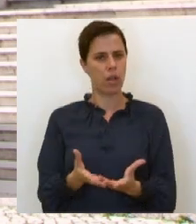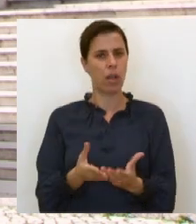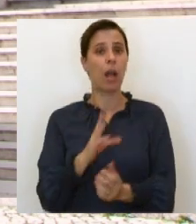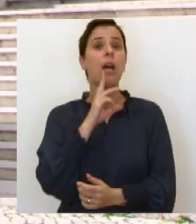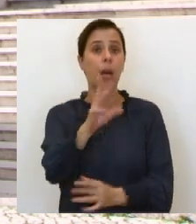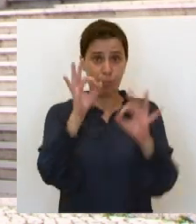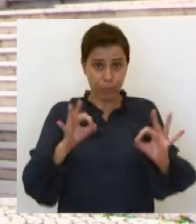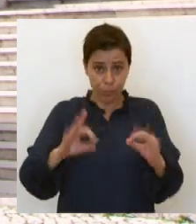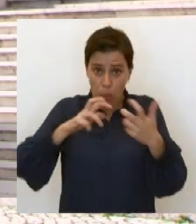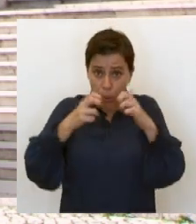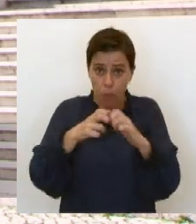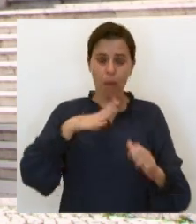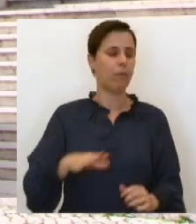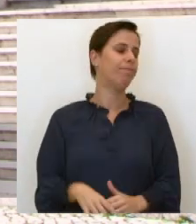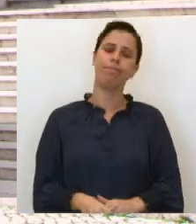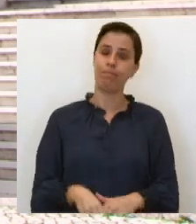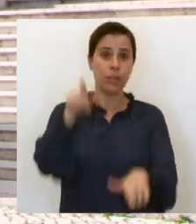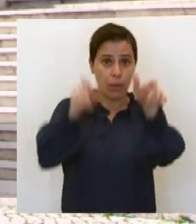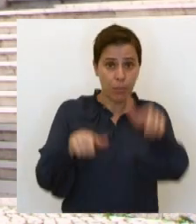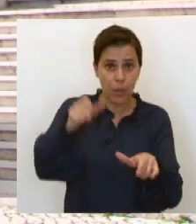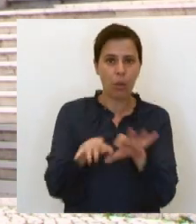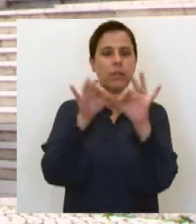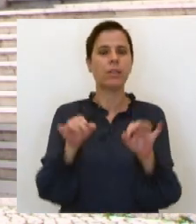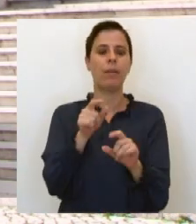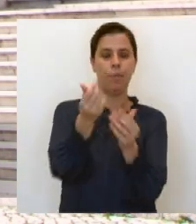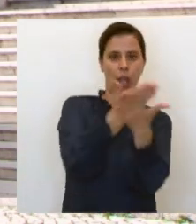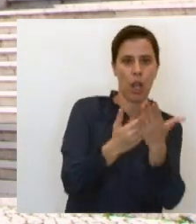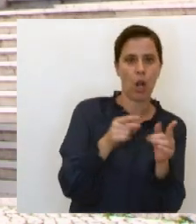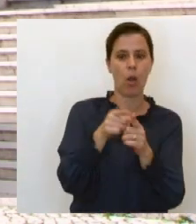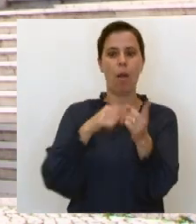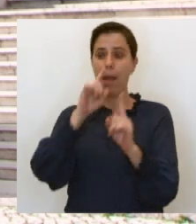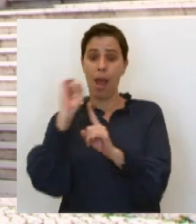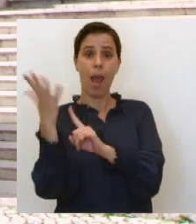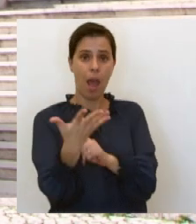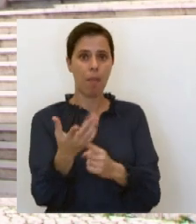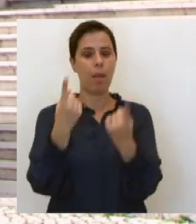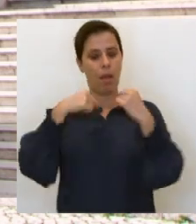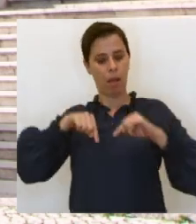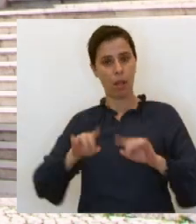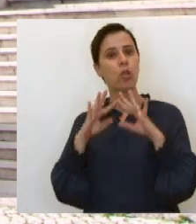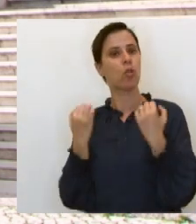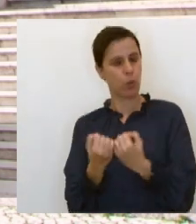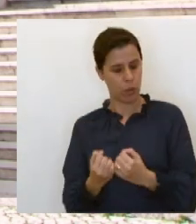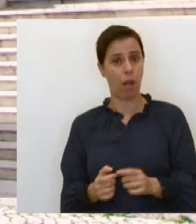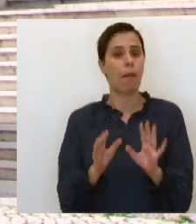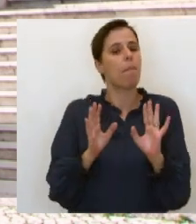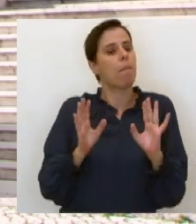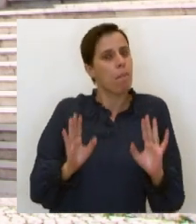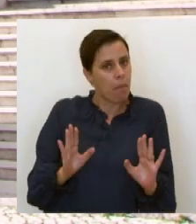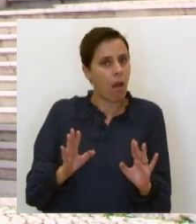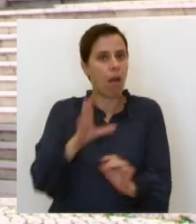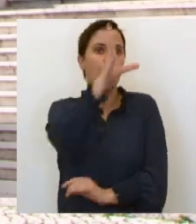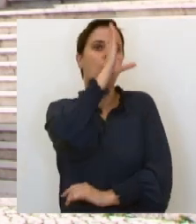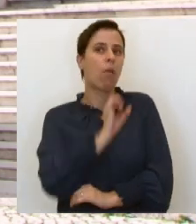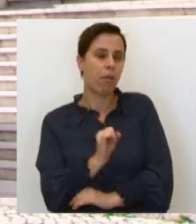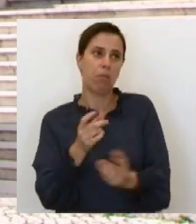não dá resposta aos problemas do país nem dos portugueses, tanto do ponto de vista económico, como do ponto de vista ambiental, como do ponto de vista social. Ainda assim, e uma vez